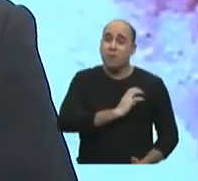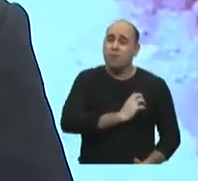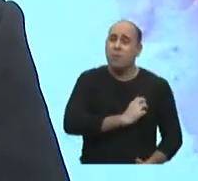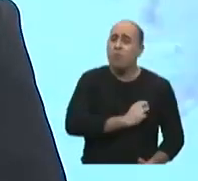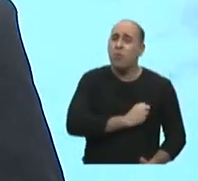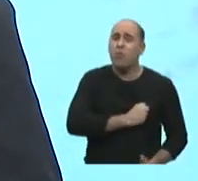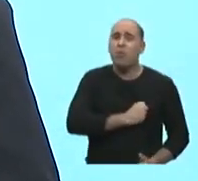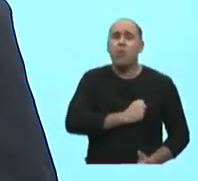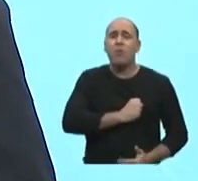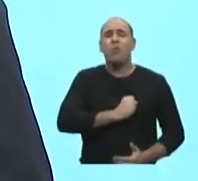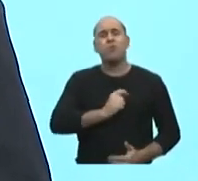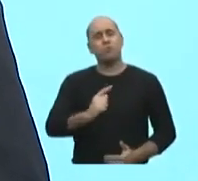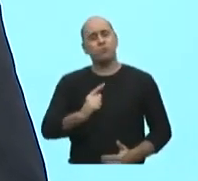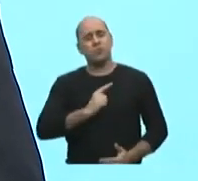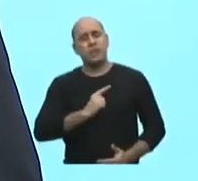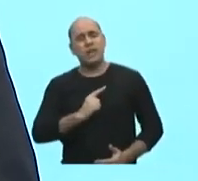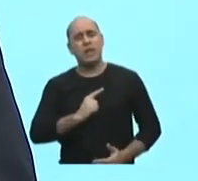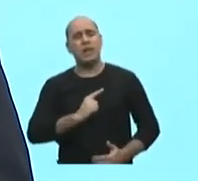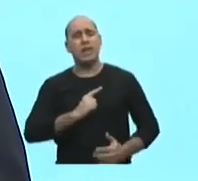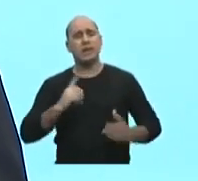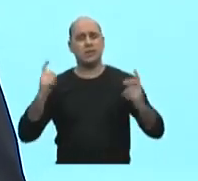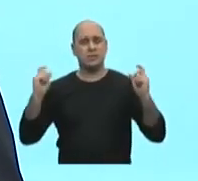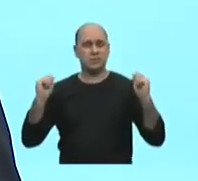Amores que se